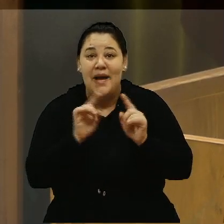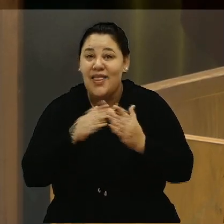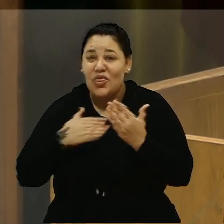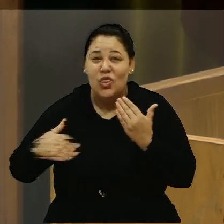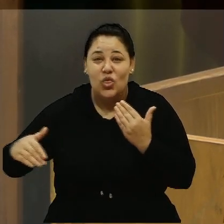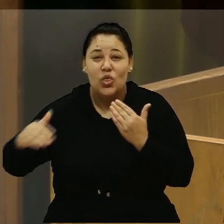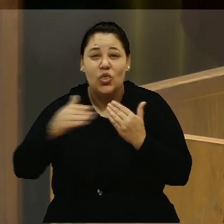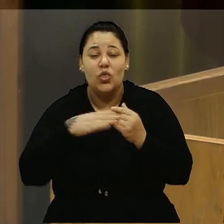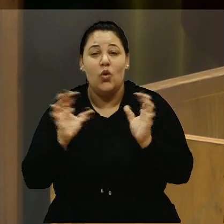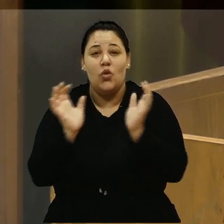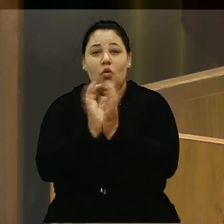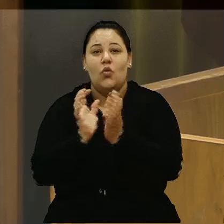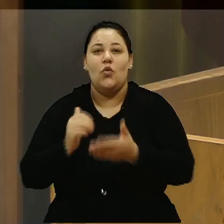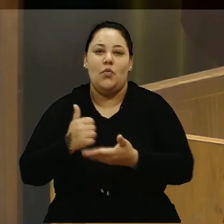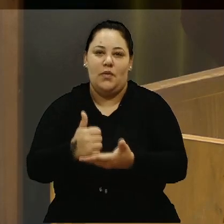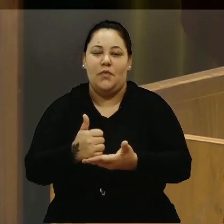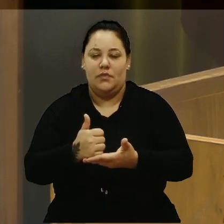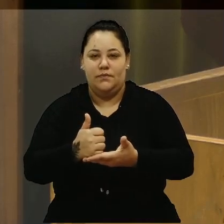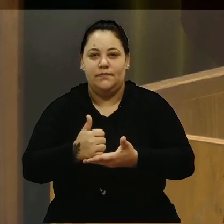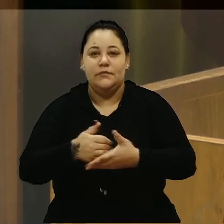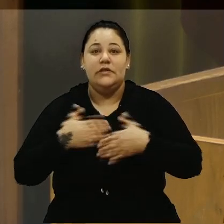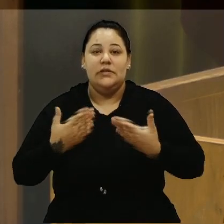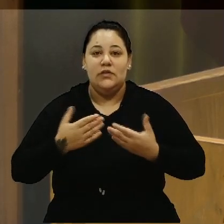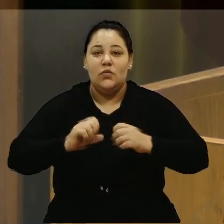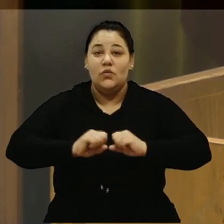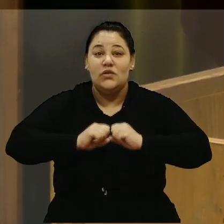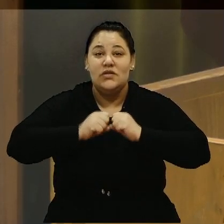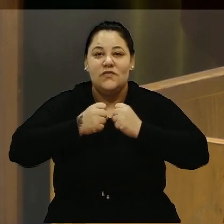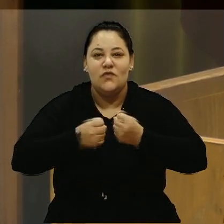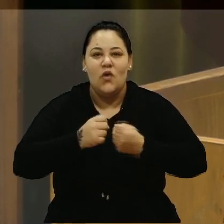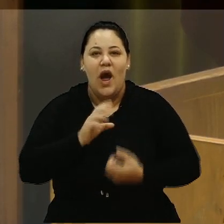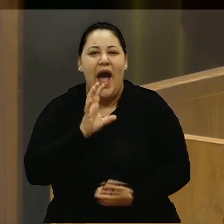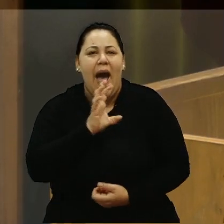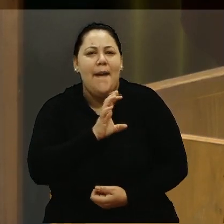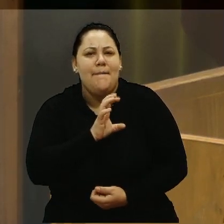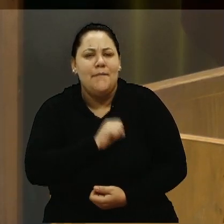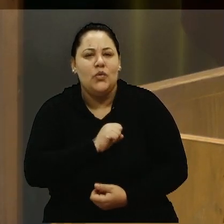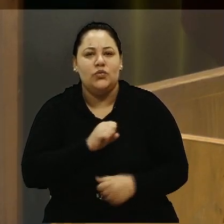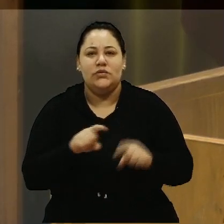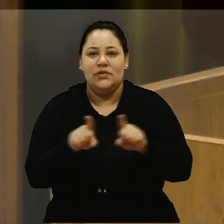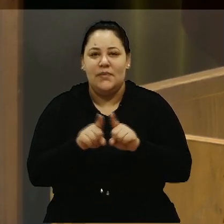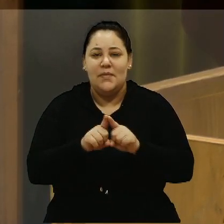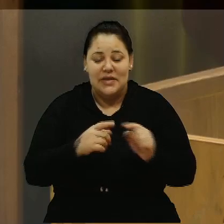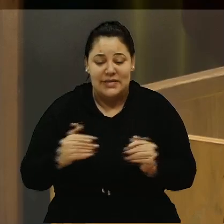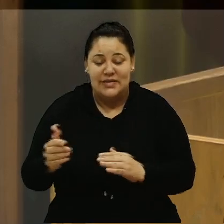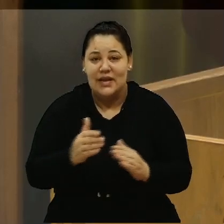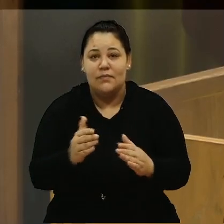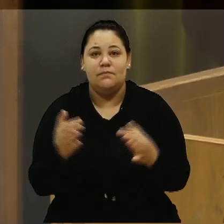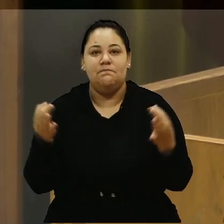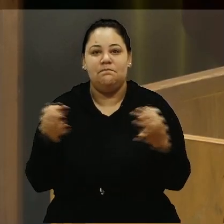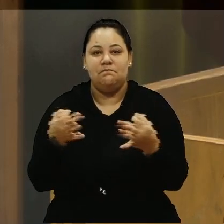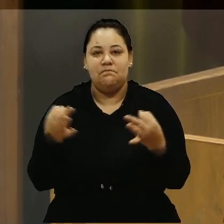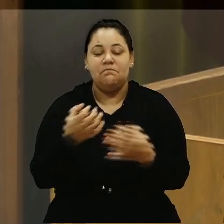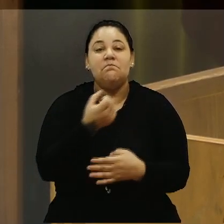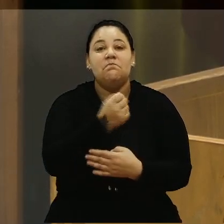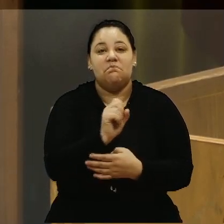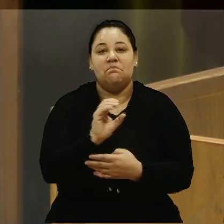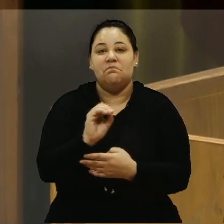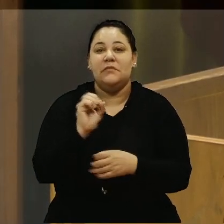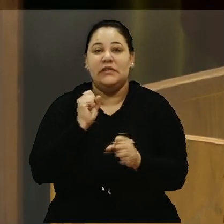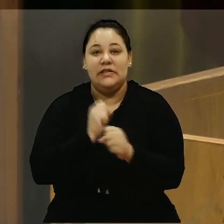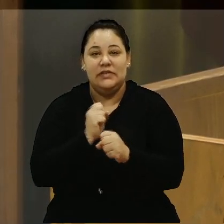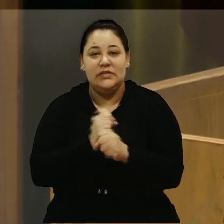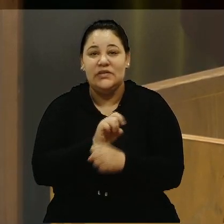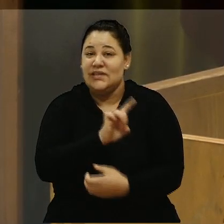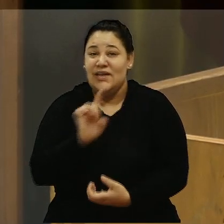equipe que contribui, com o empenho e paixão para essa jornada de excelência. 80 anos não